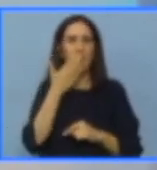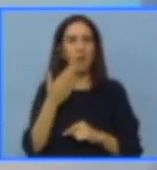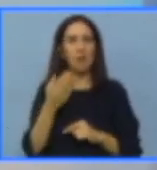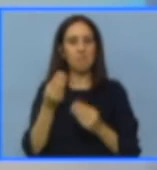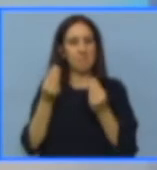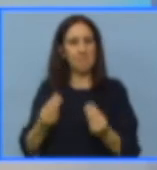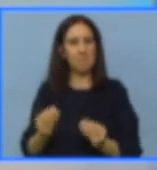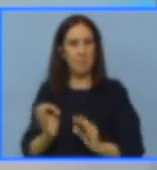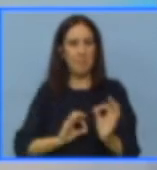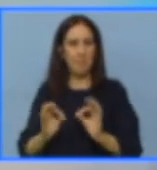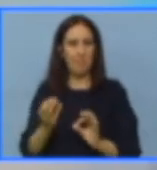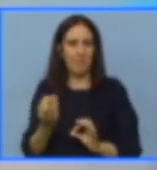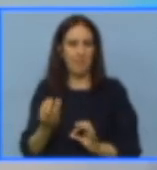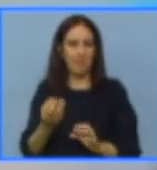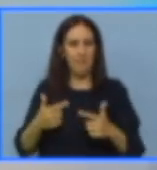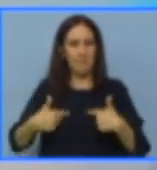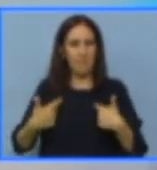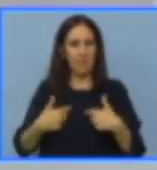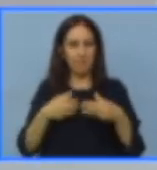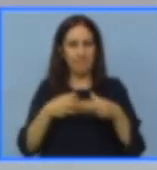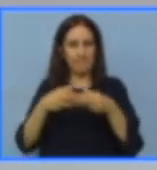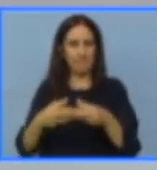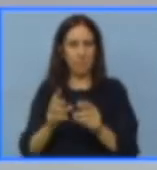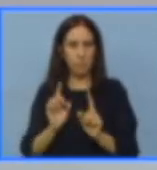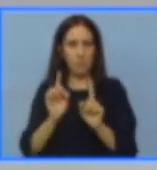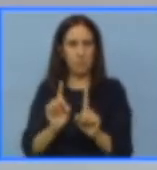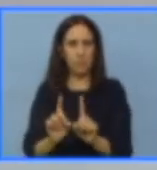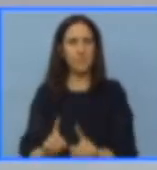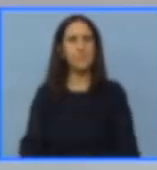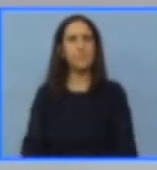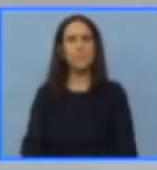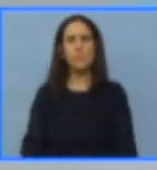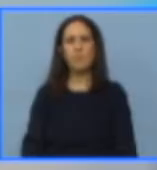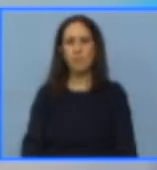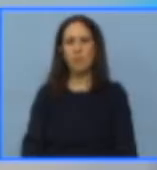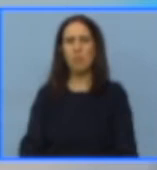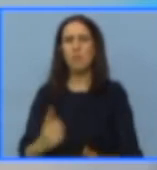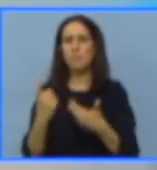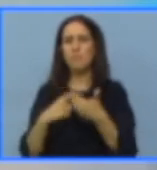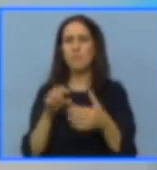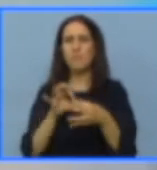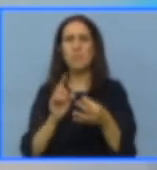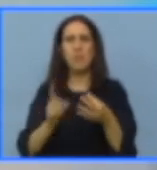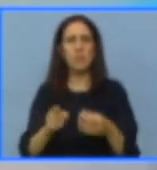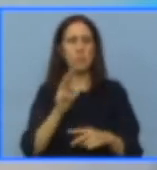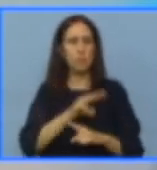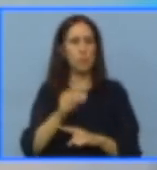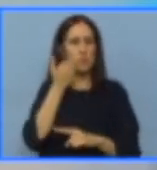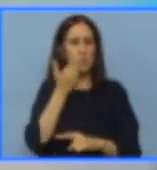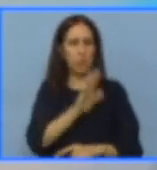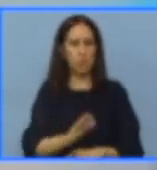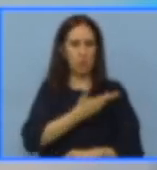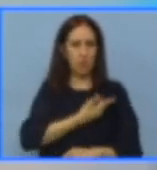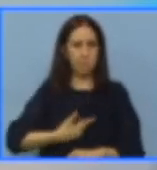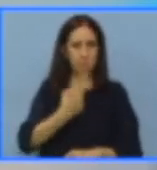gourmet preparada, evidentemente, pelos próprios comissários. E que parceria foi feita entre o Museu Nacional de Arte Antiga e os museus do Vaticano?